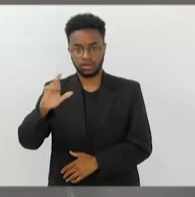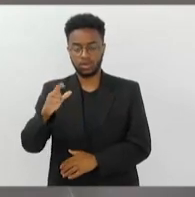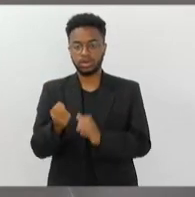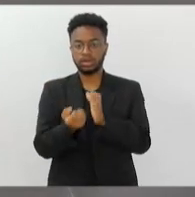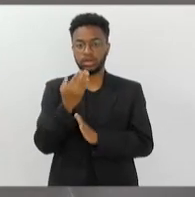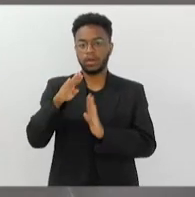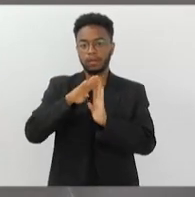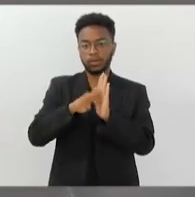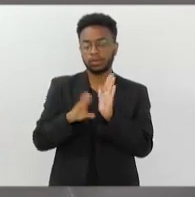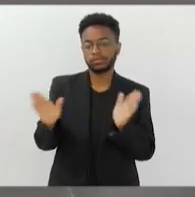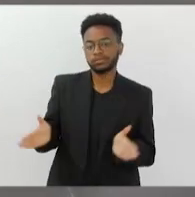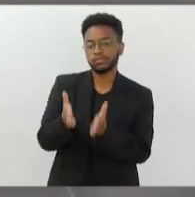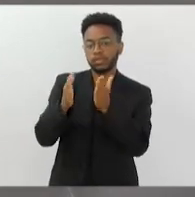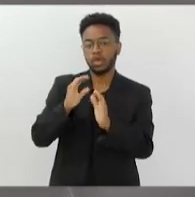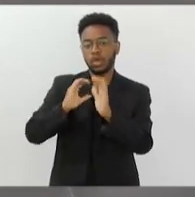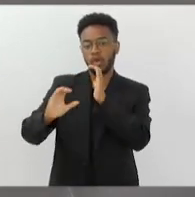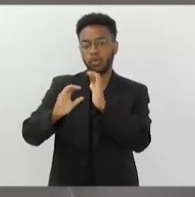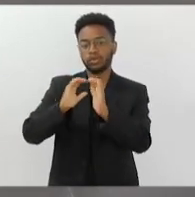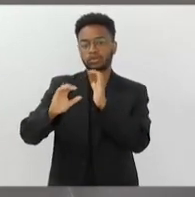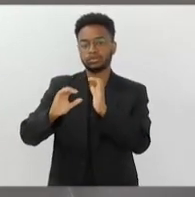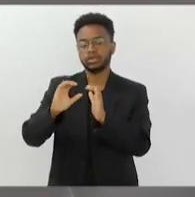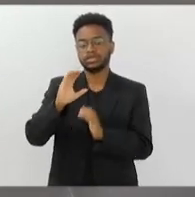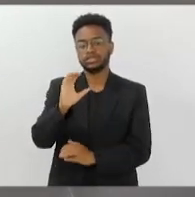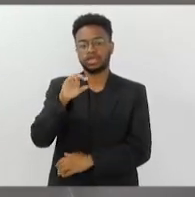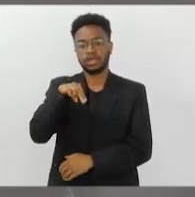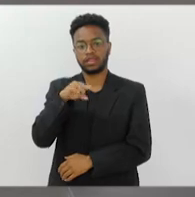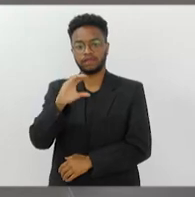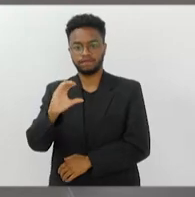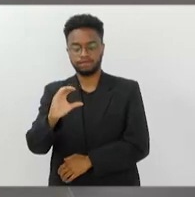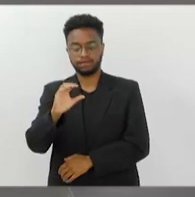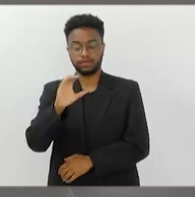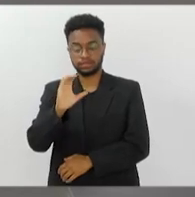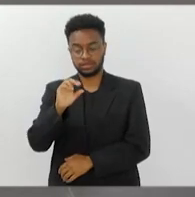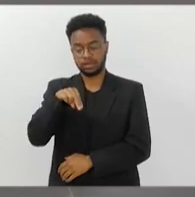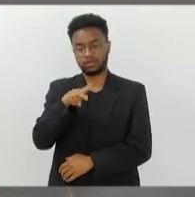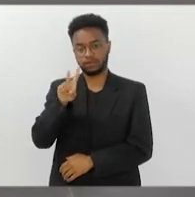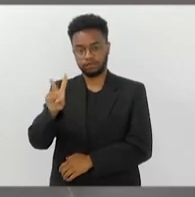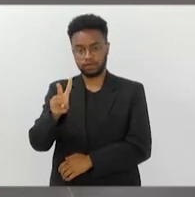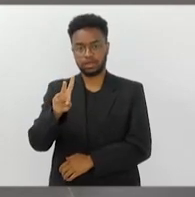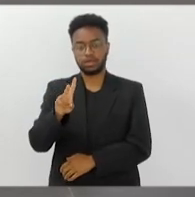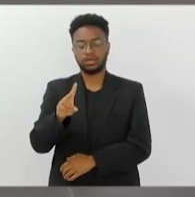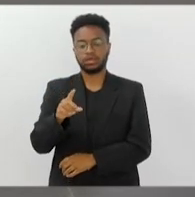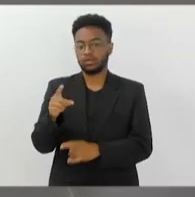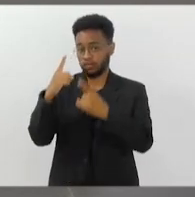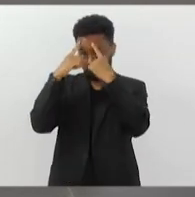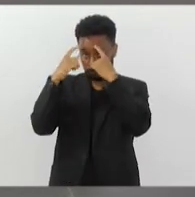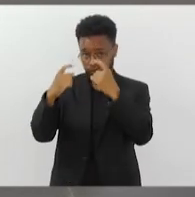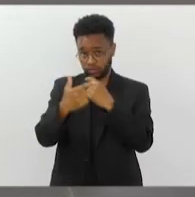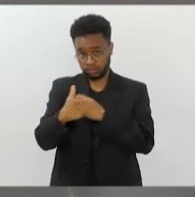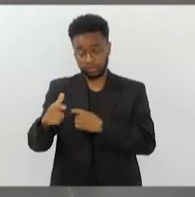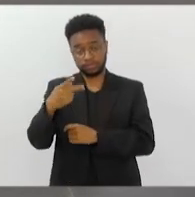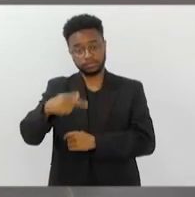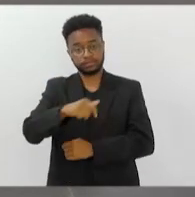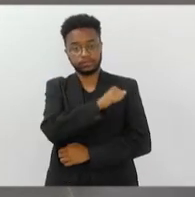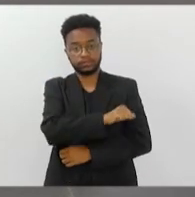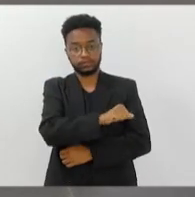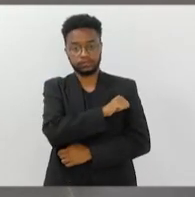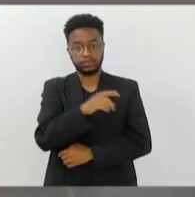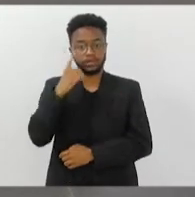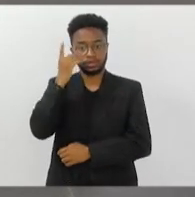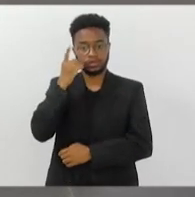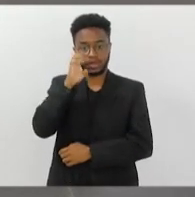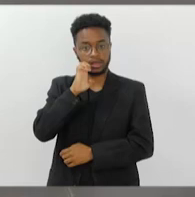incentivo à comunicação não violenta, CNV, no âmbito do Estado do Rio de Janeiro. Deputada Élica